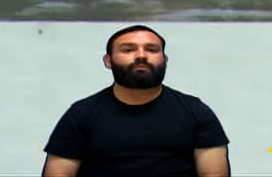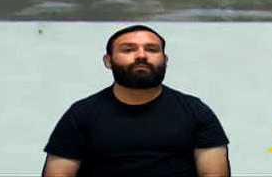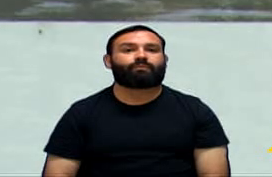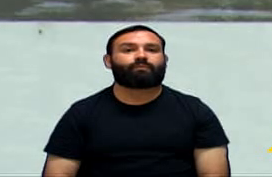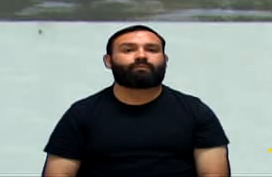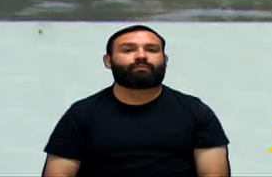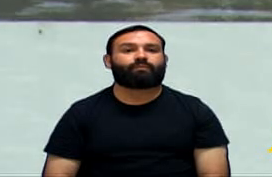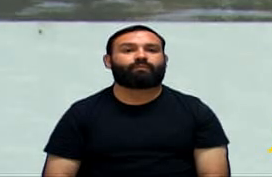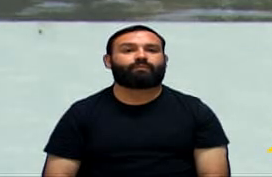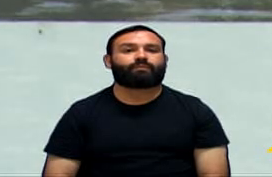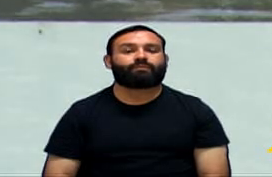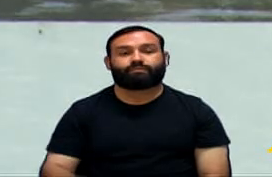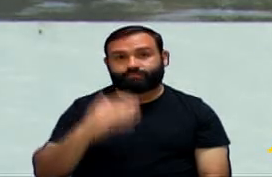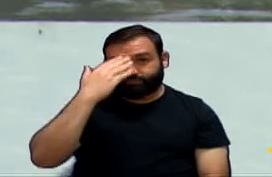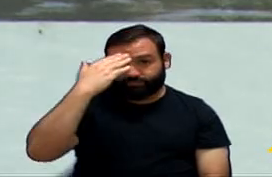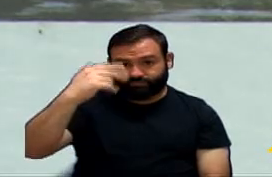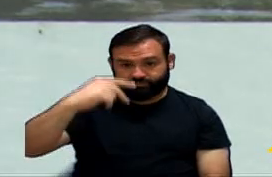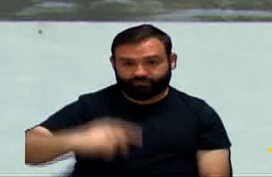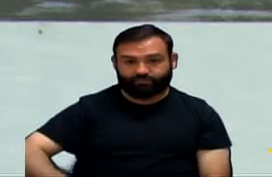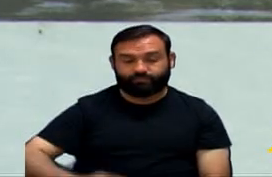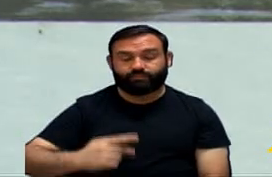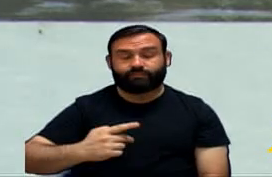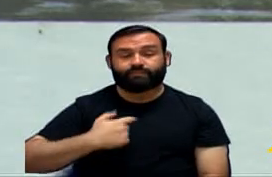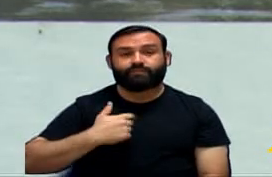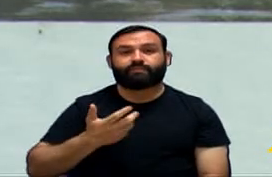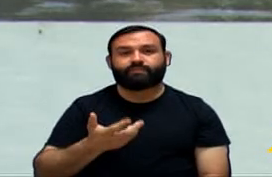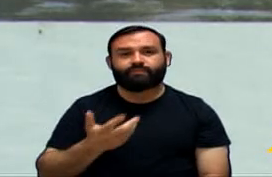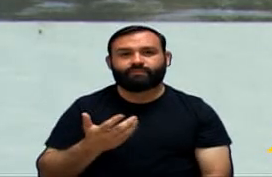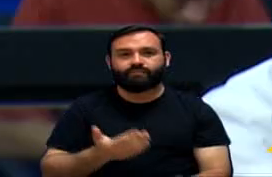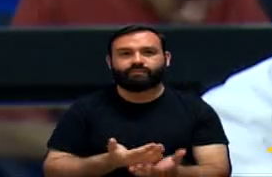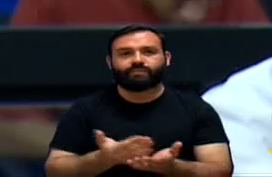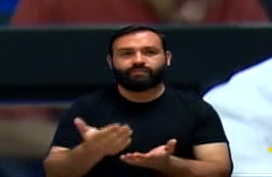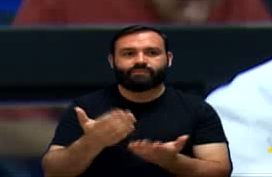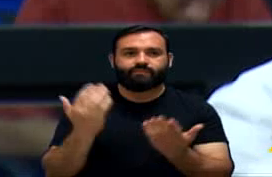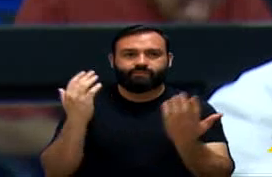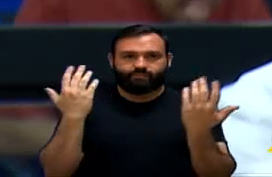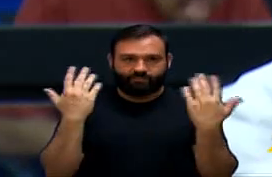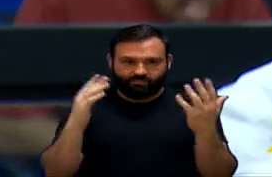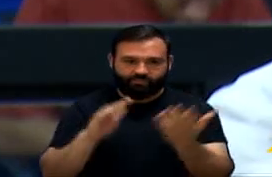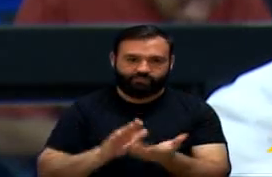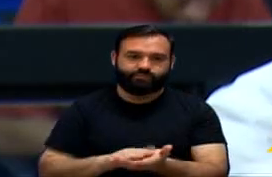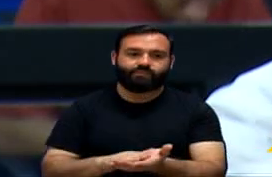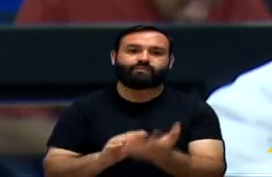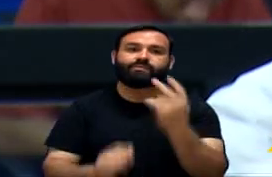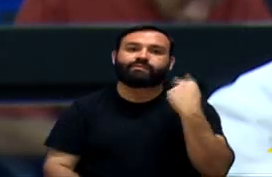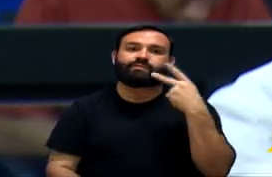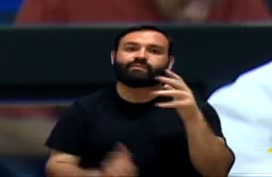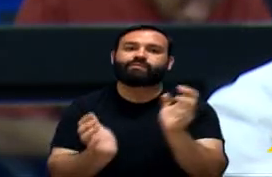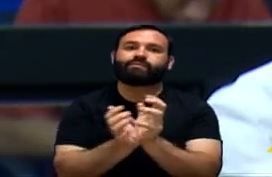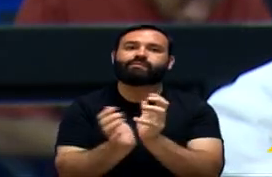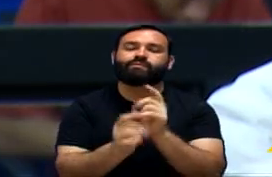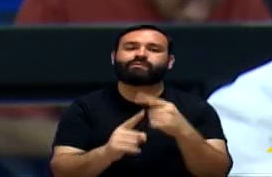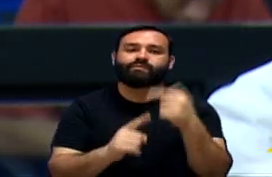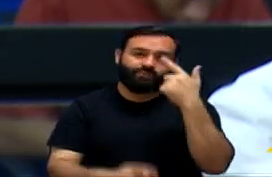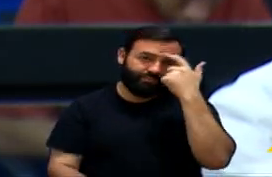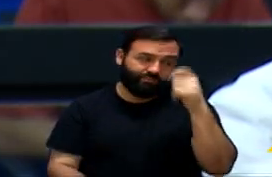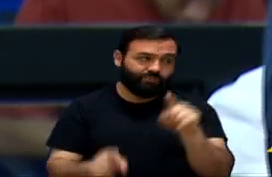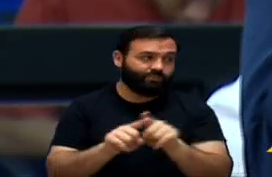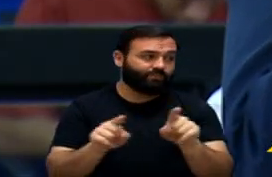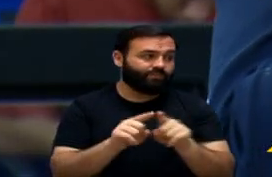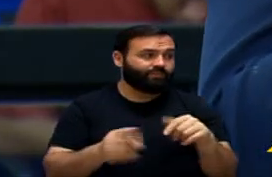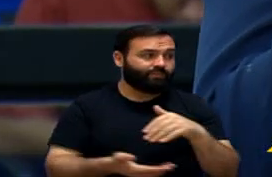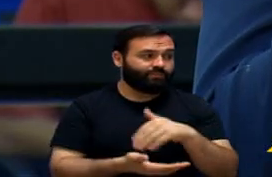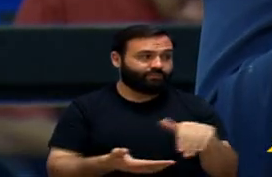de Obrigado Presidente queria inicialmente parabenizar os vereadores pela iniciativa inclusive o nosso